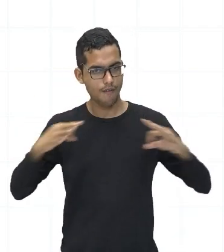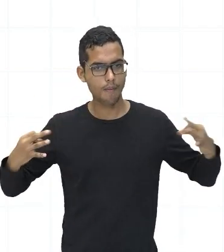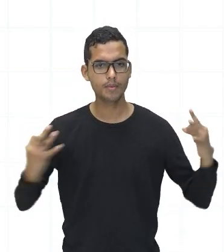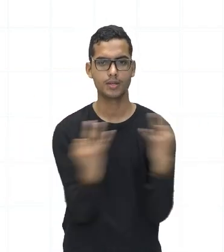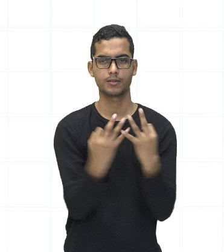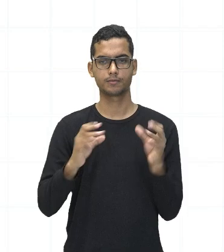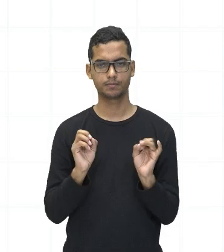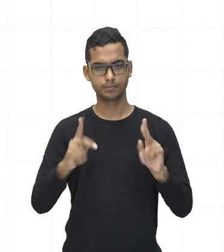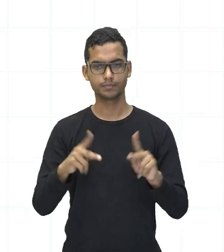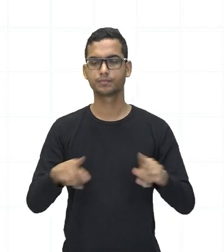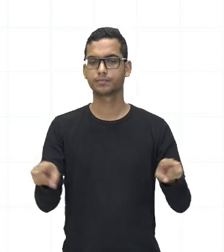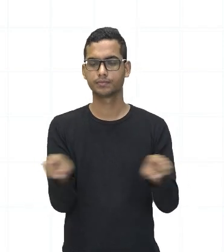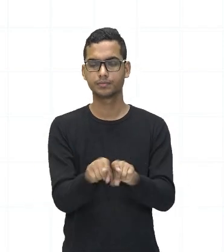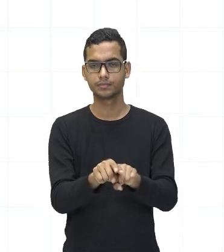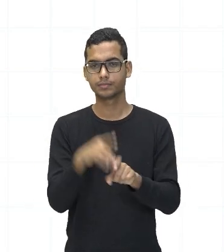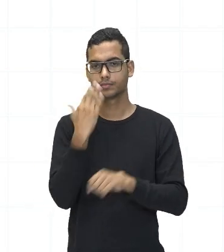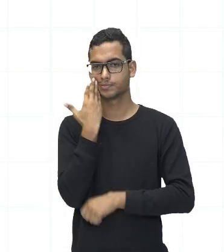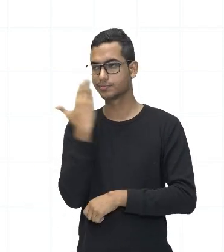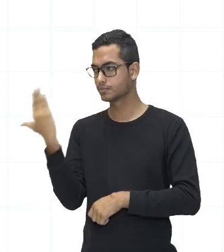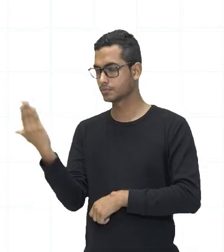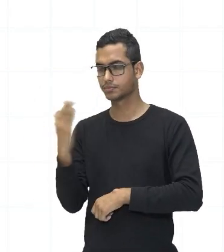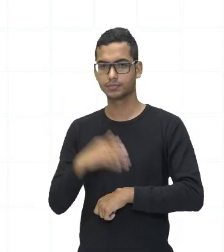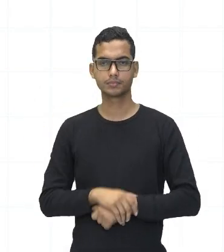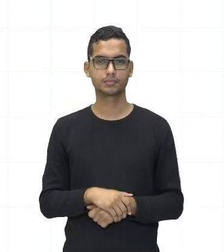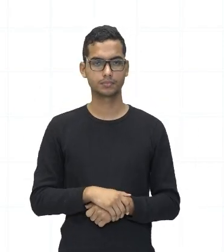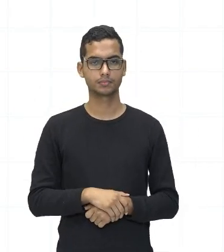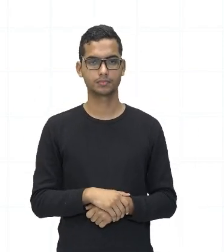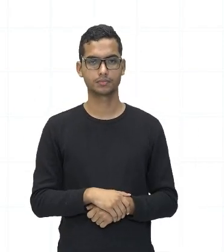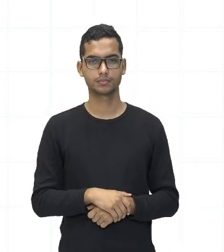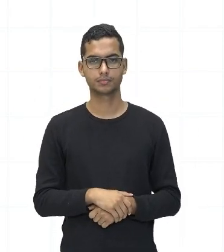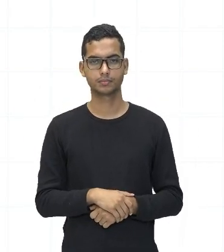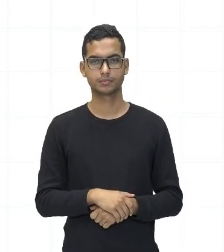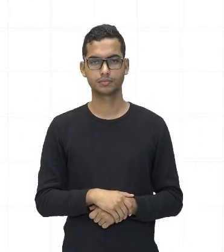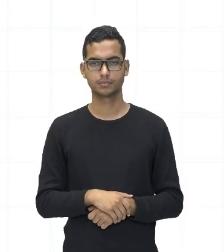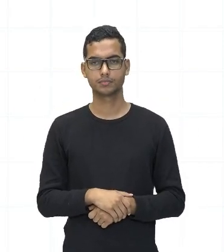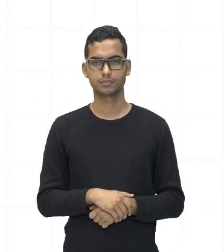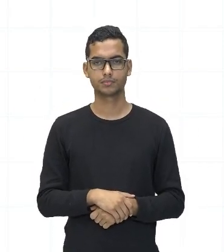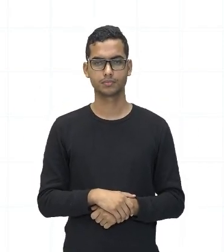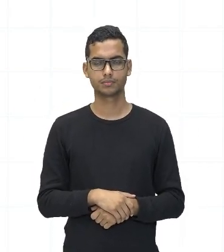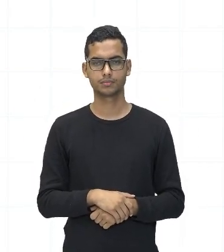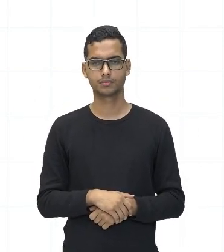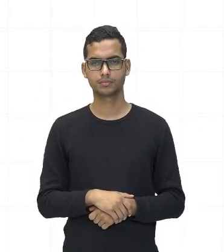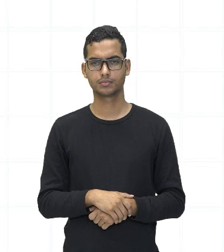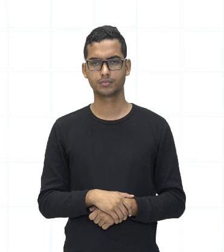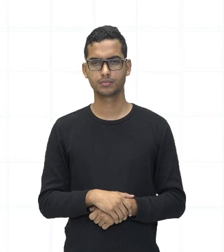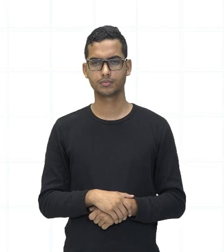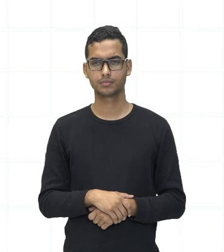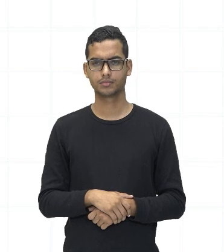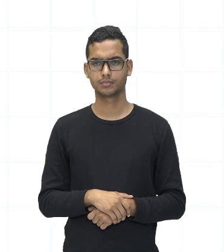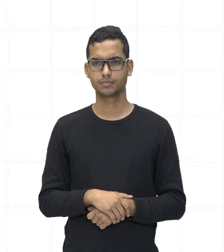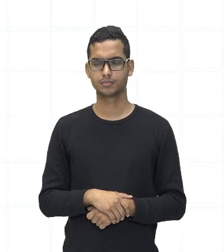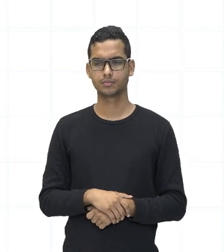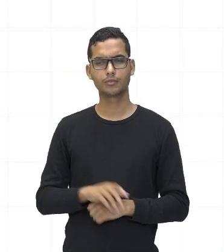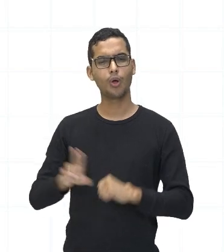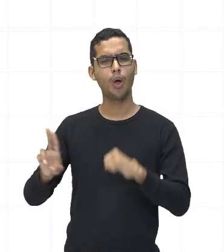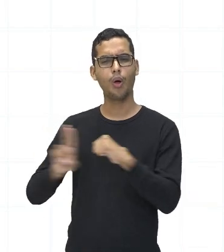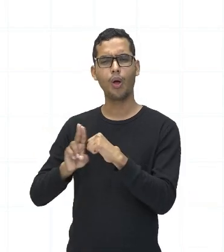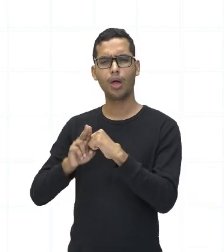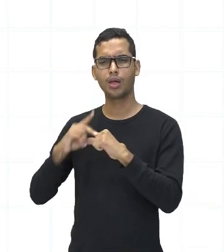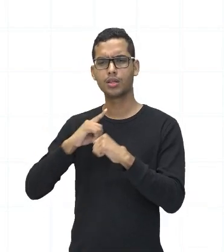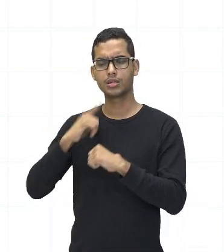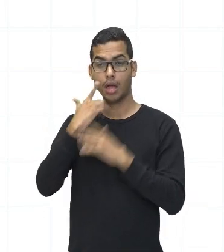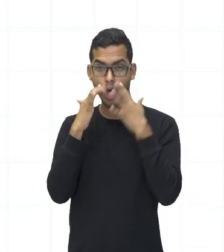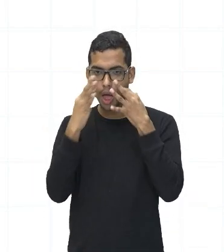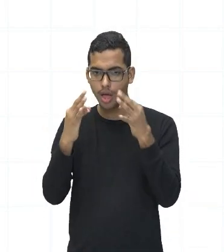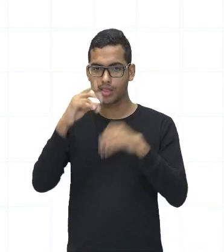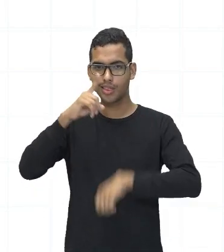ok? Seguindo adiante, vamos lá. Além disso, que outra palavra chama muita atenção de quem lê